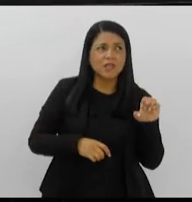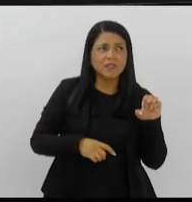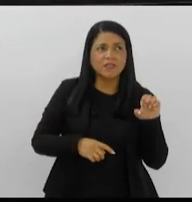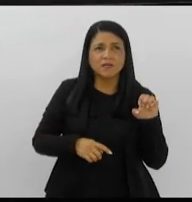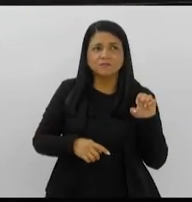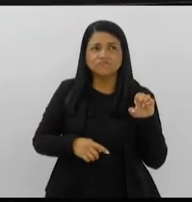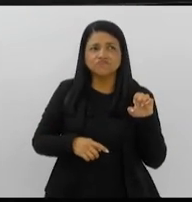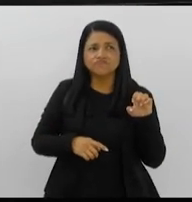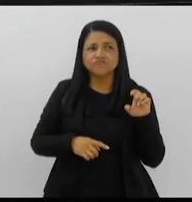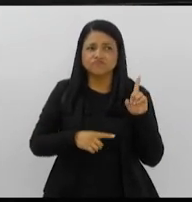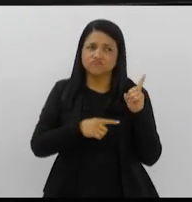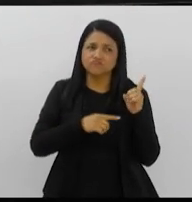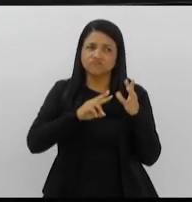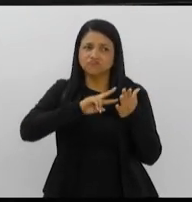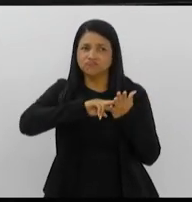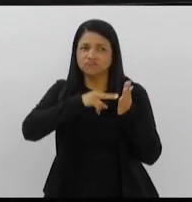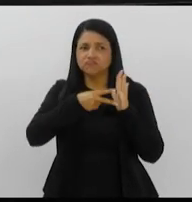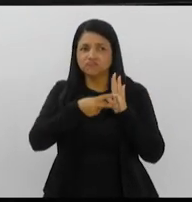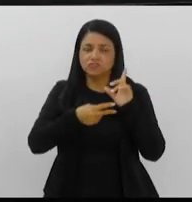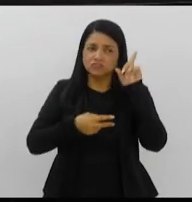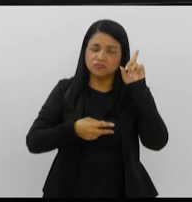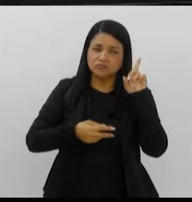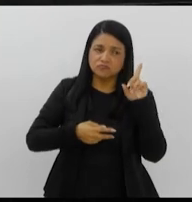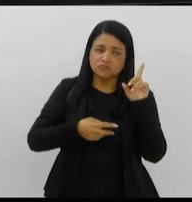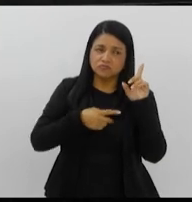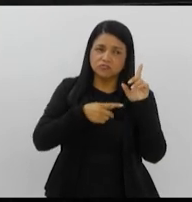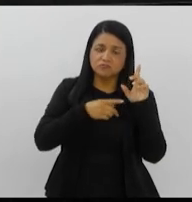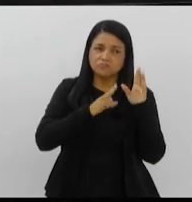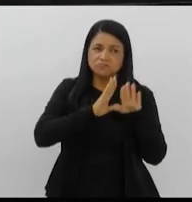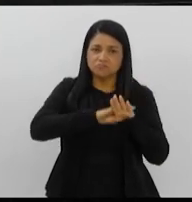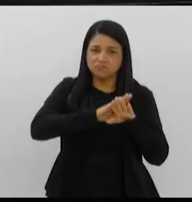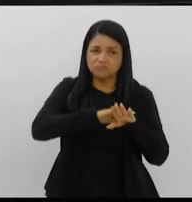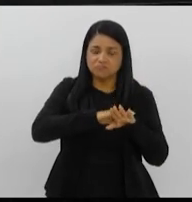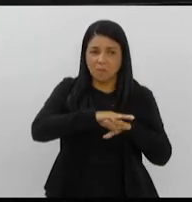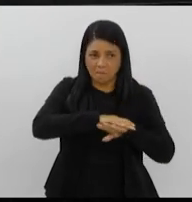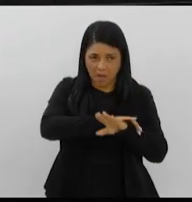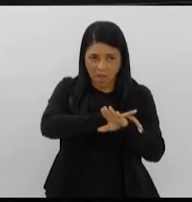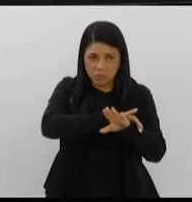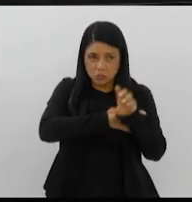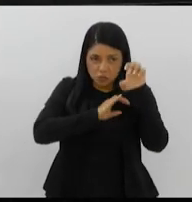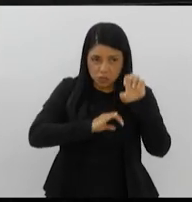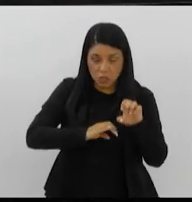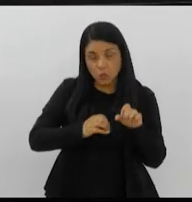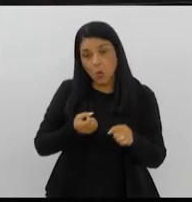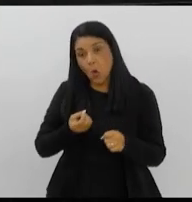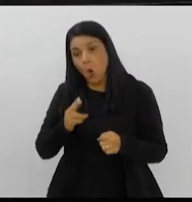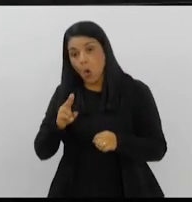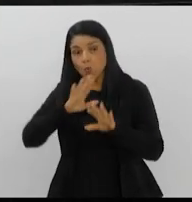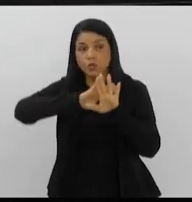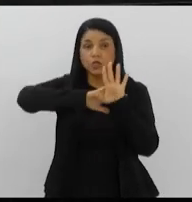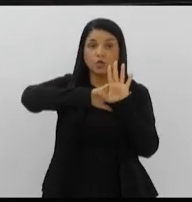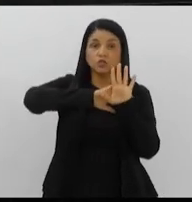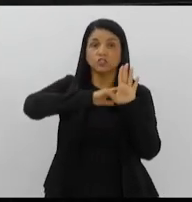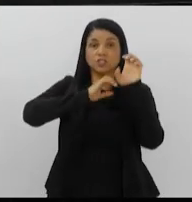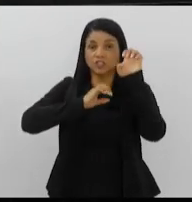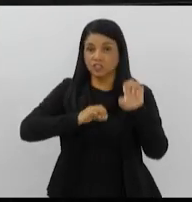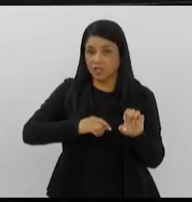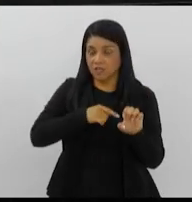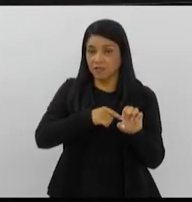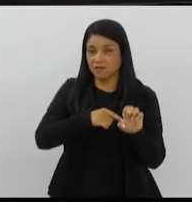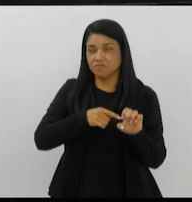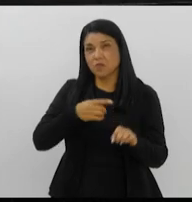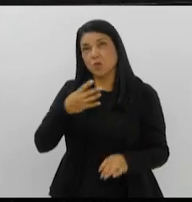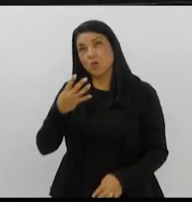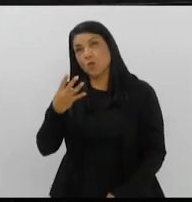ideologia. Porque a minha matemática não fecha. Se eu subtrair de 24, 40